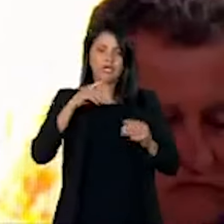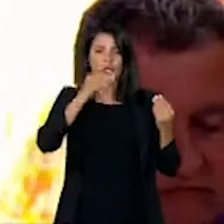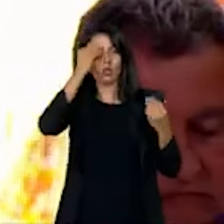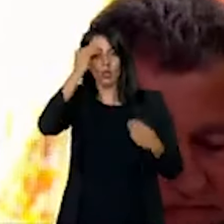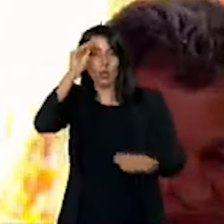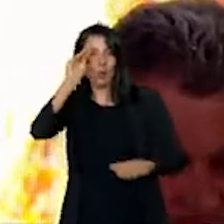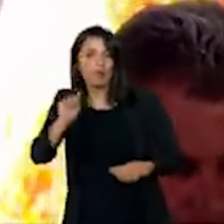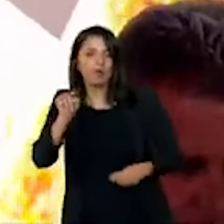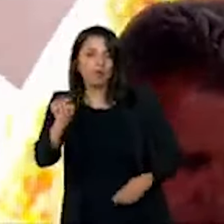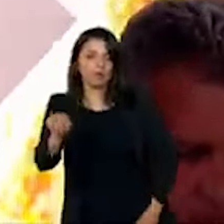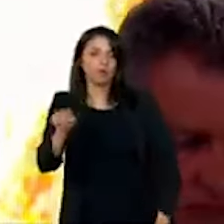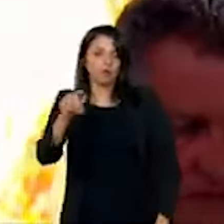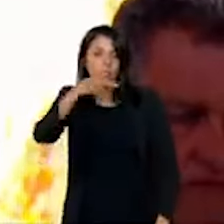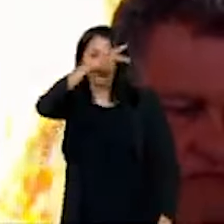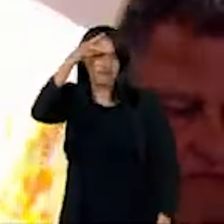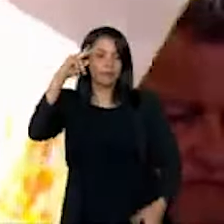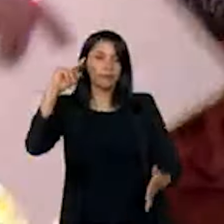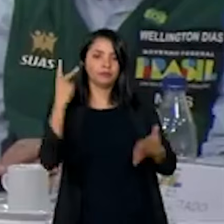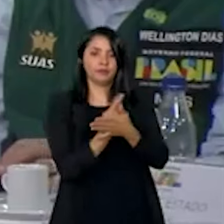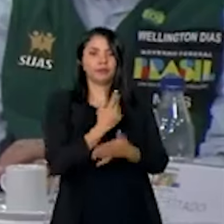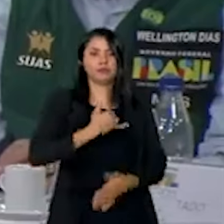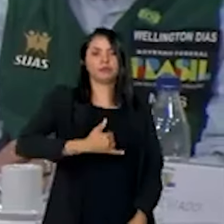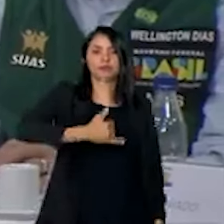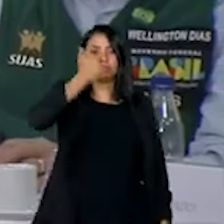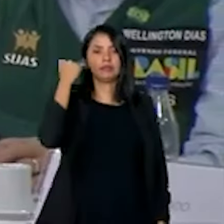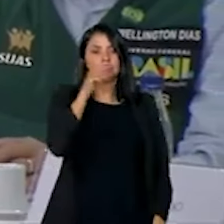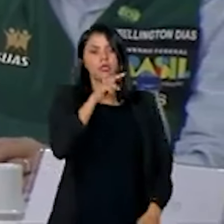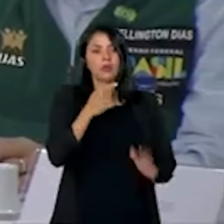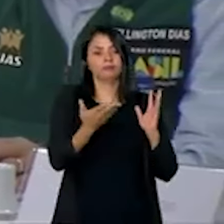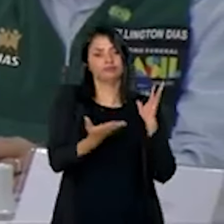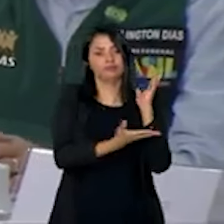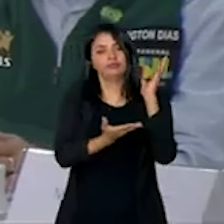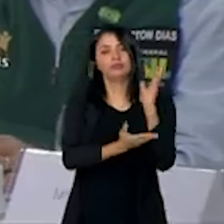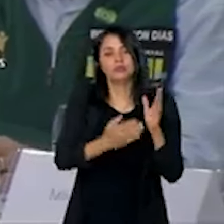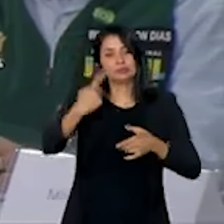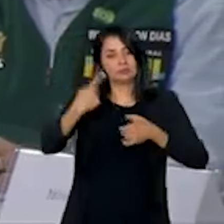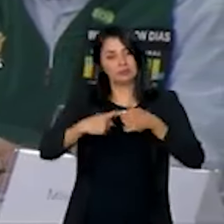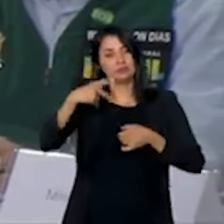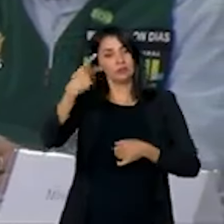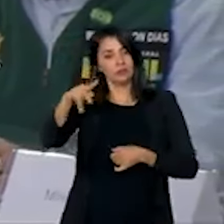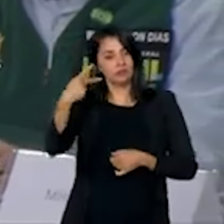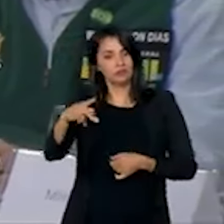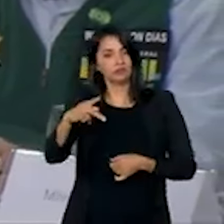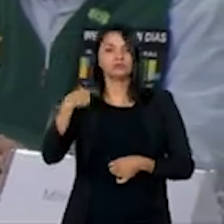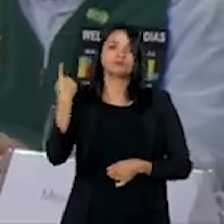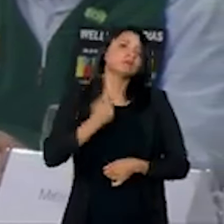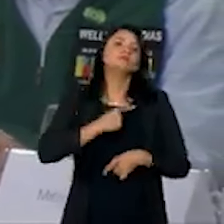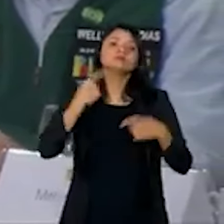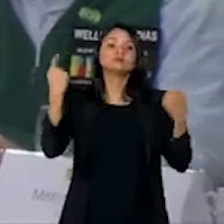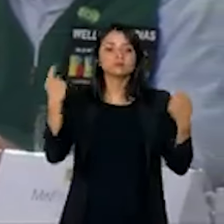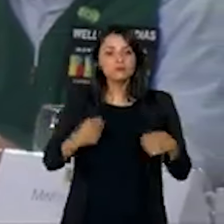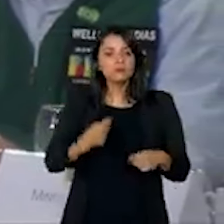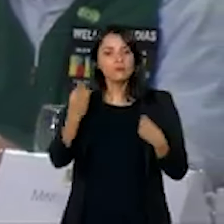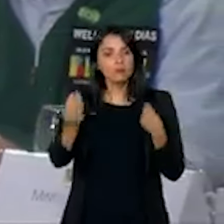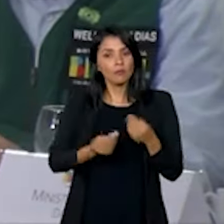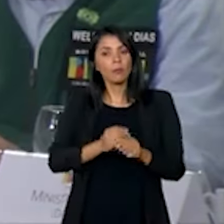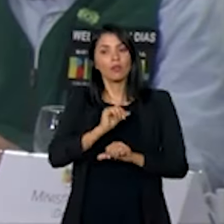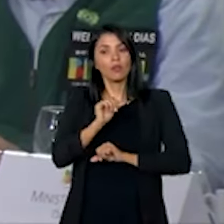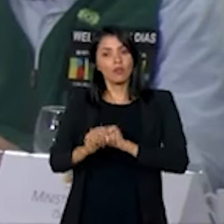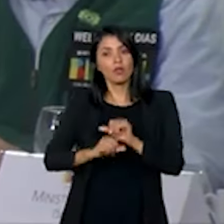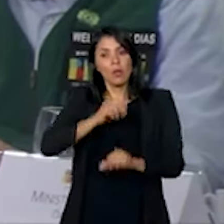o prefeito por uma desgraça que aconteceu no desmatamento na cidade dele. A gente precisa é